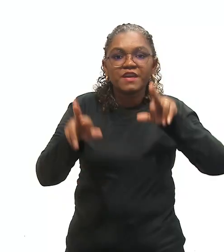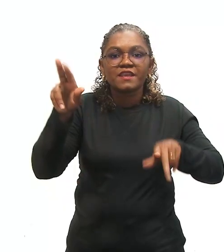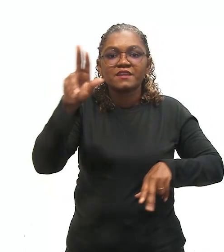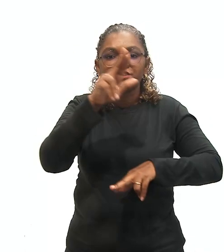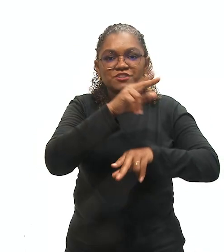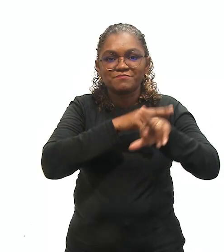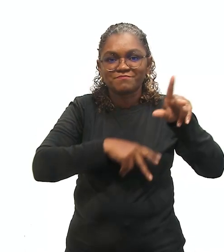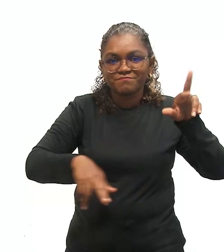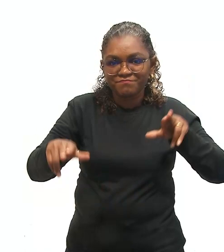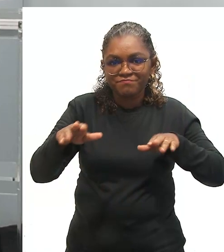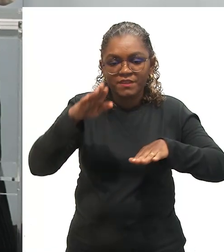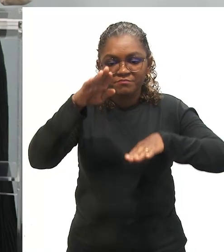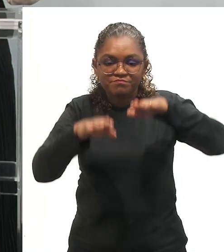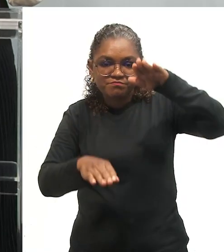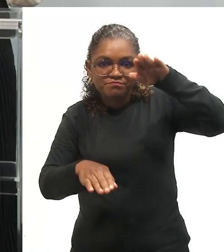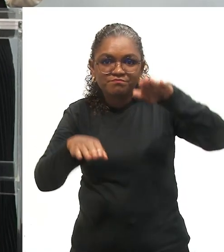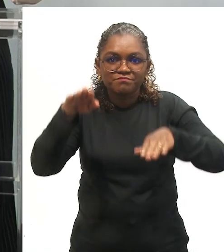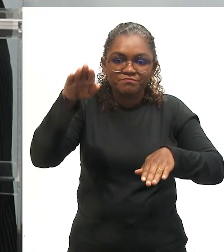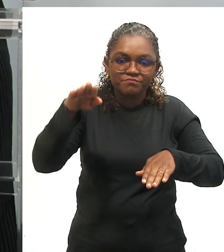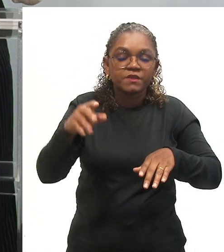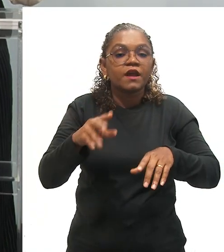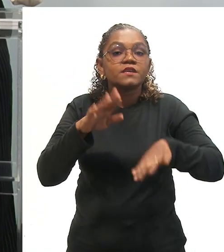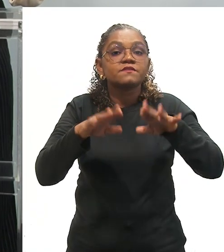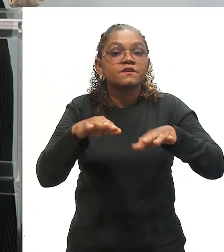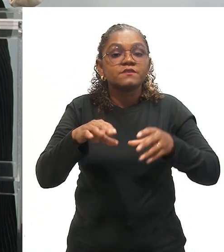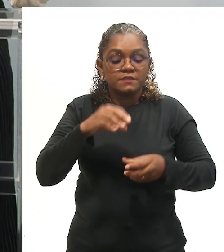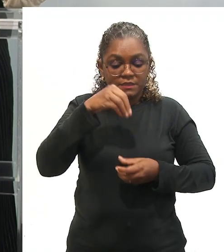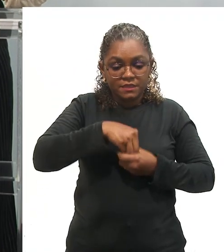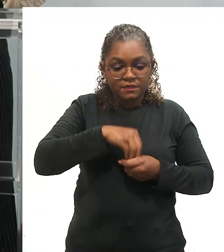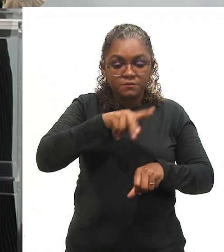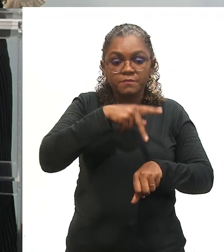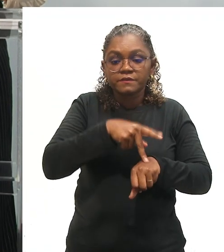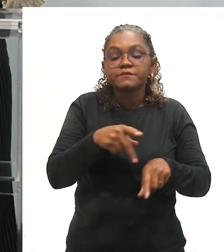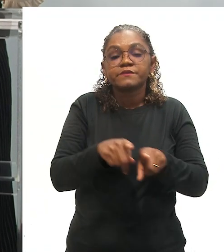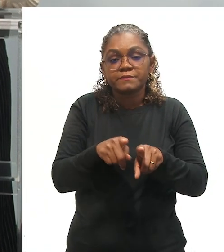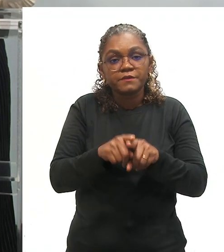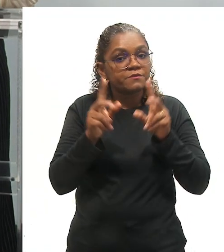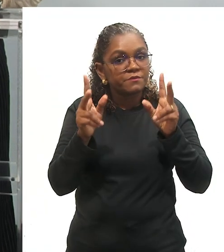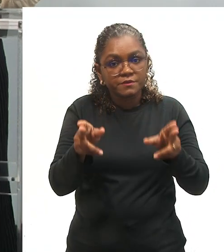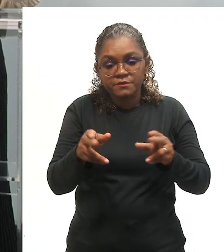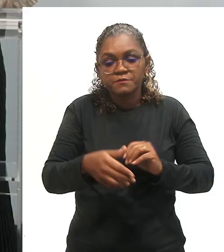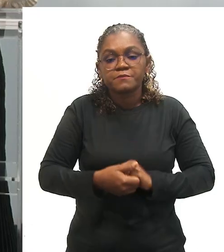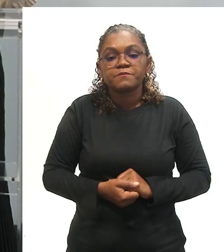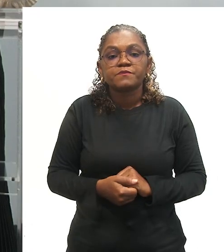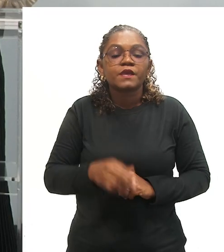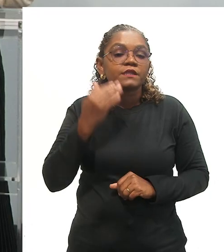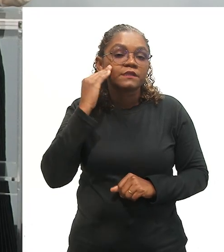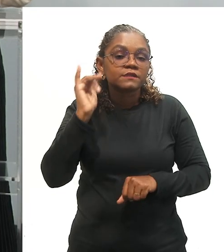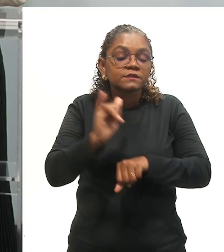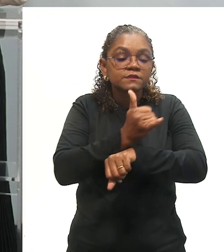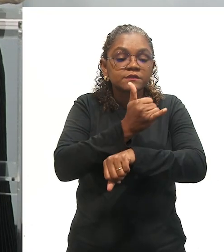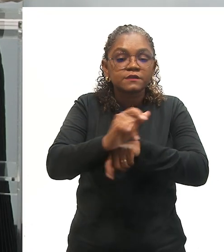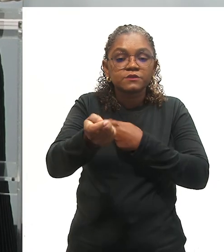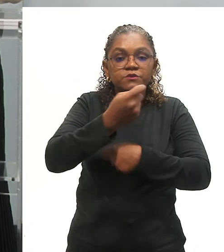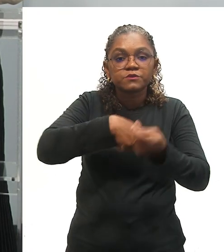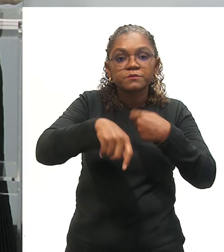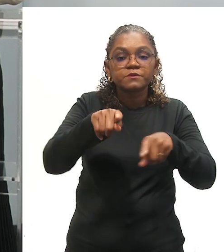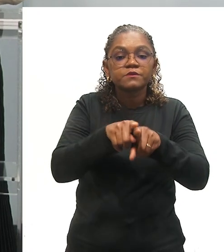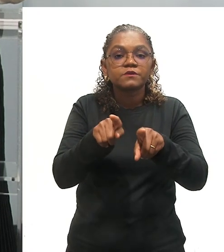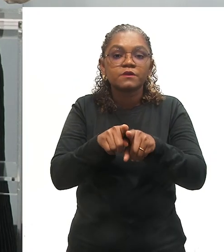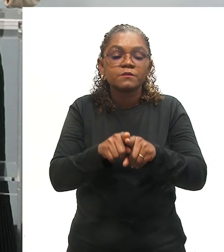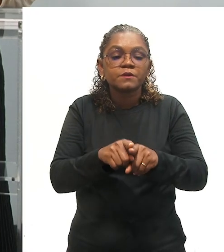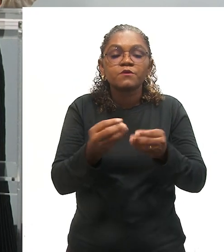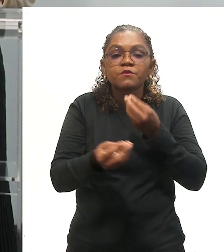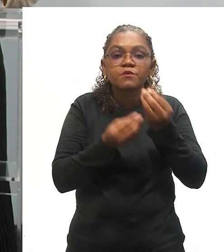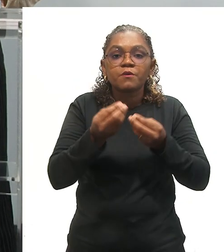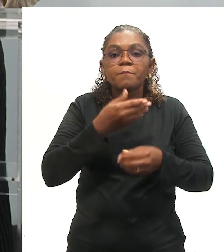da região e até entre as regiões do país. E esse é um dos nossos objetivos também na economia, entender estratégias econômicas de como proporcionar crescimento